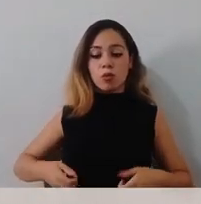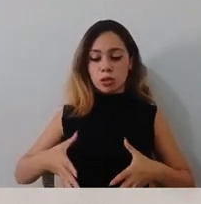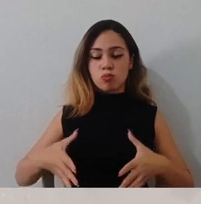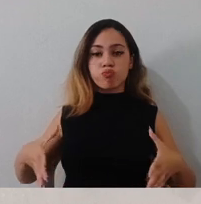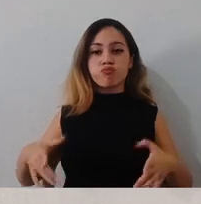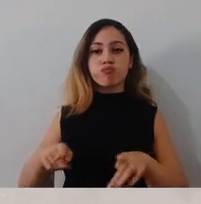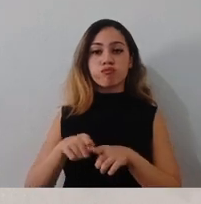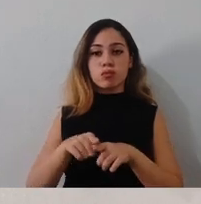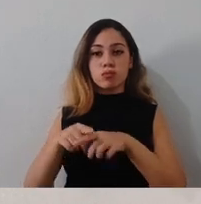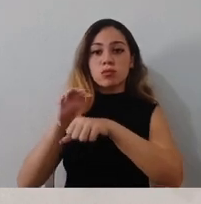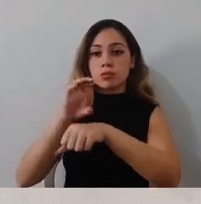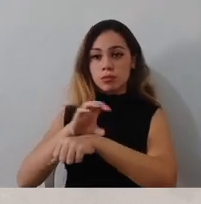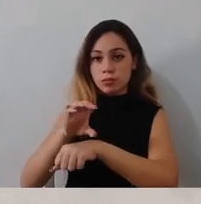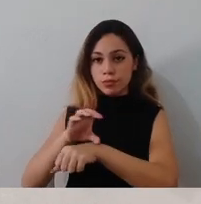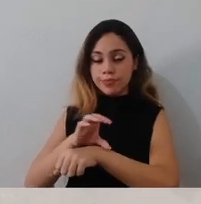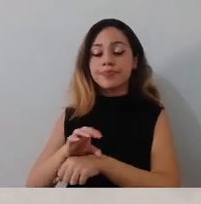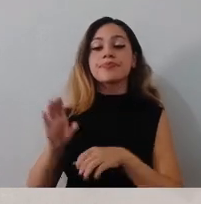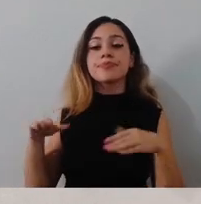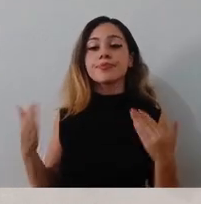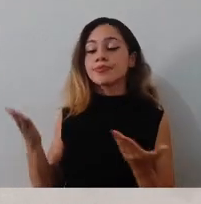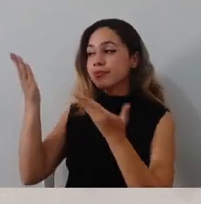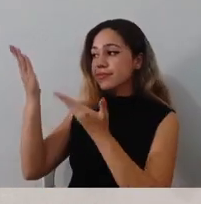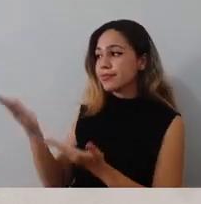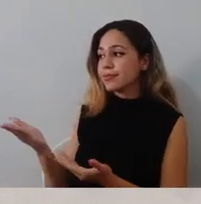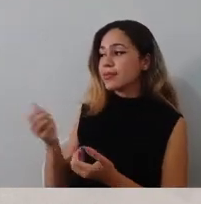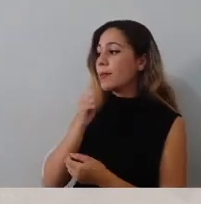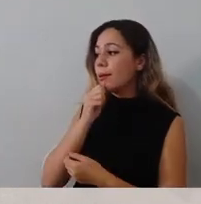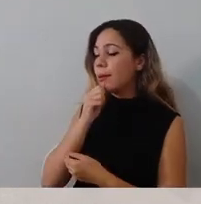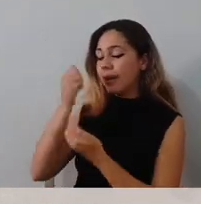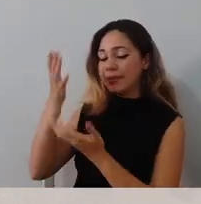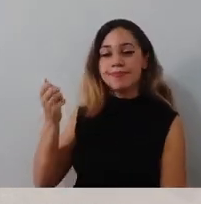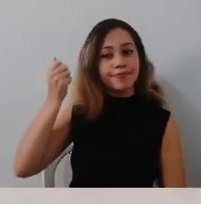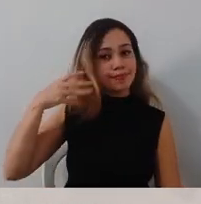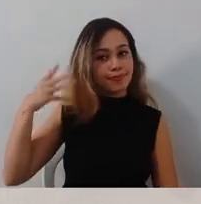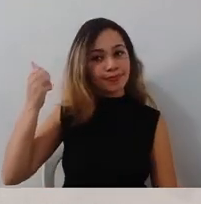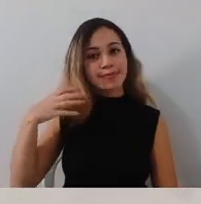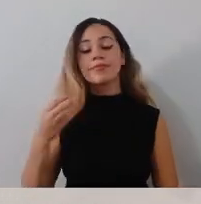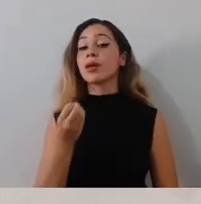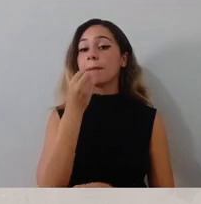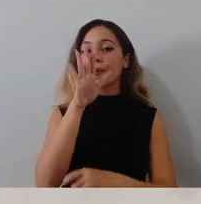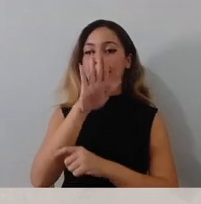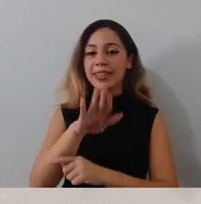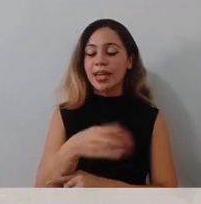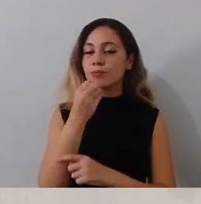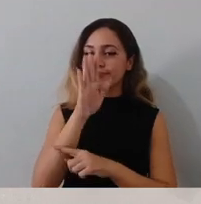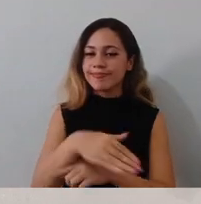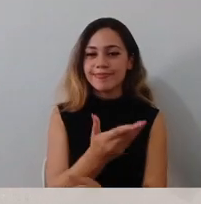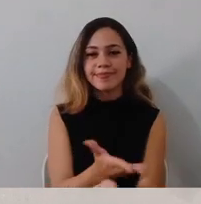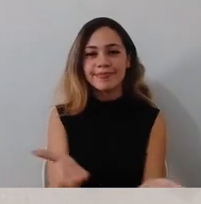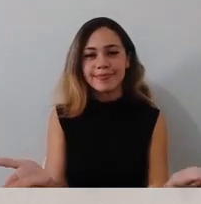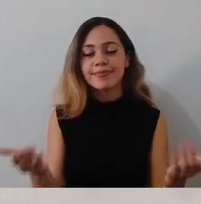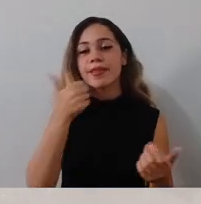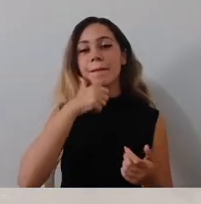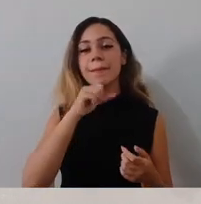de algodão bem larga, cinza também. Agora é a sua vez, Débora, a palavra é com você. Boa tarde, Milva. Boa tarde